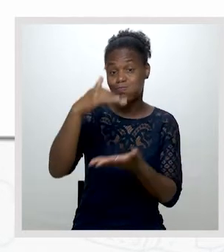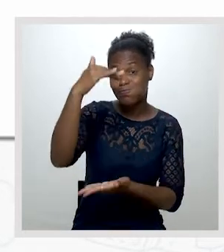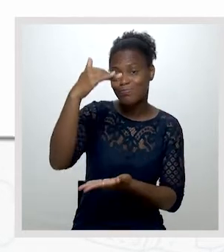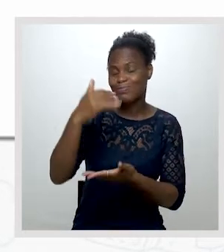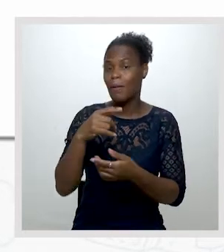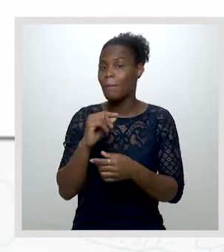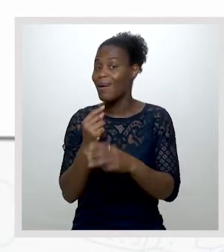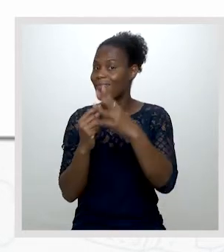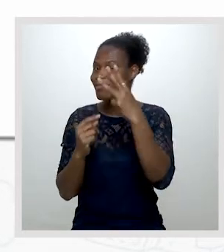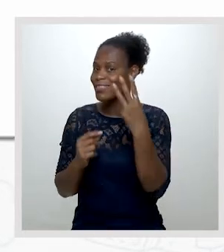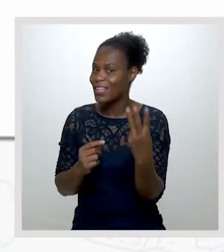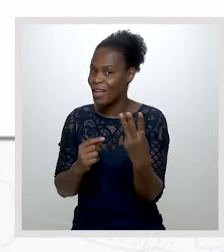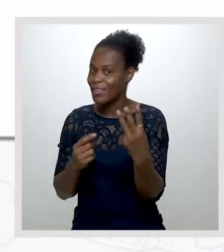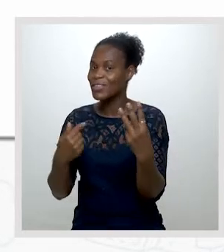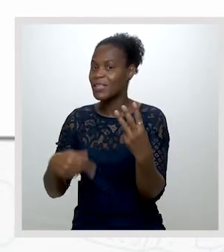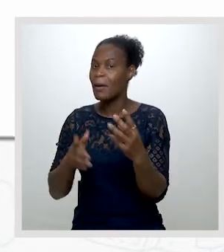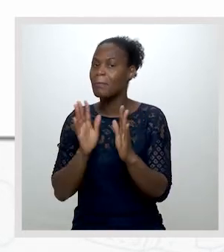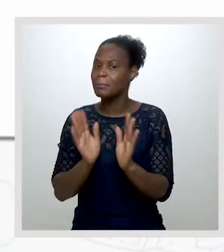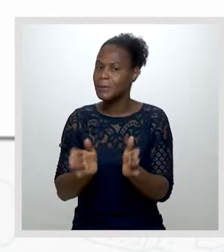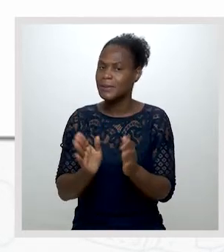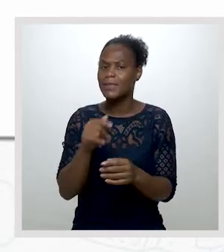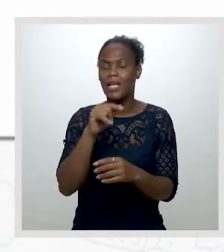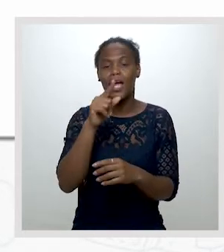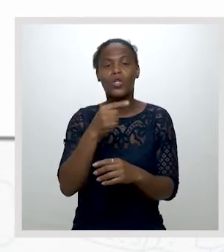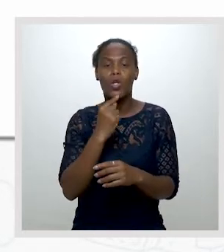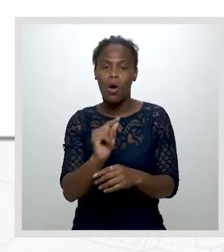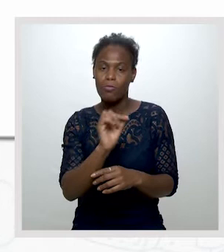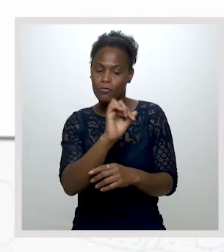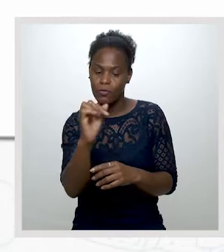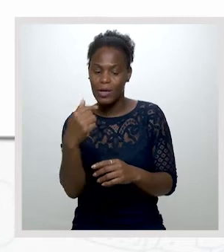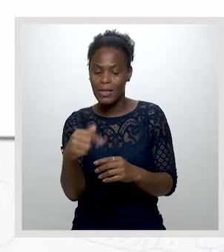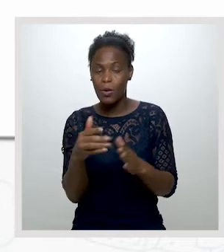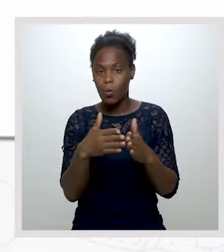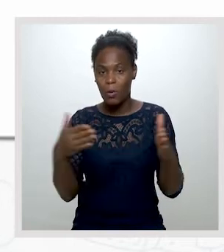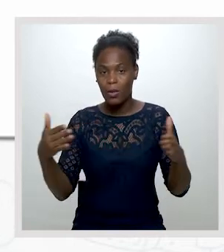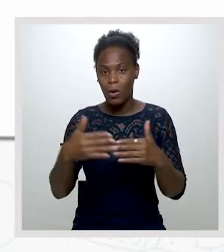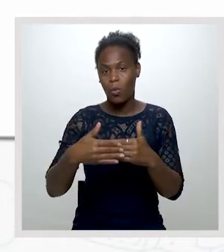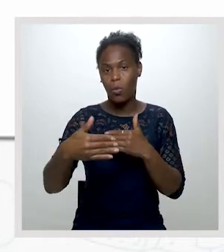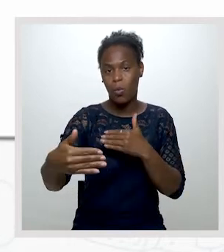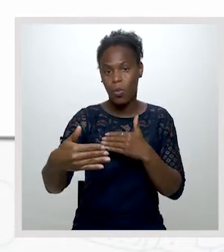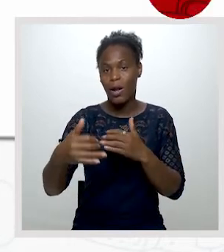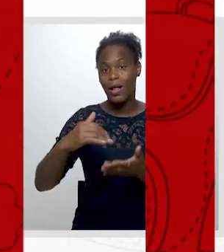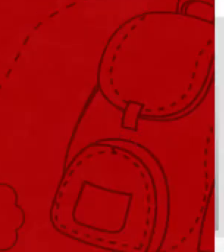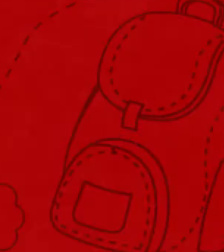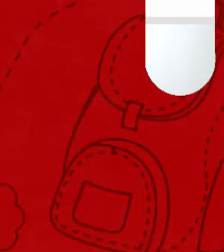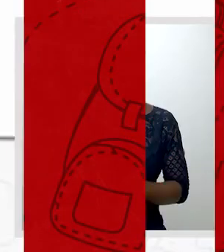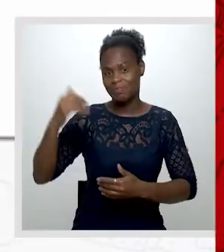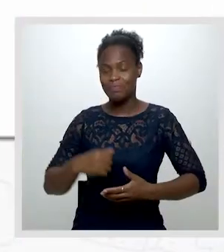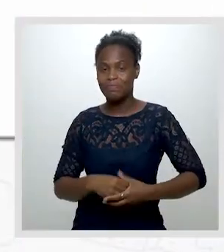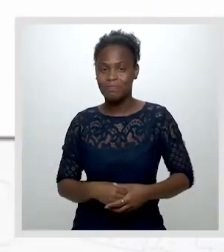é preciso que tenha também esses elementos, comprimento, largura e altura.